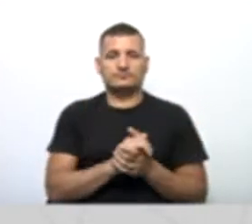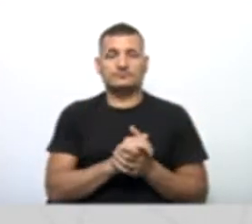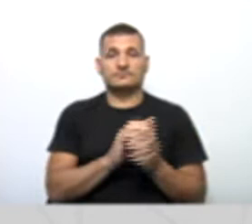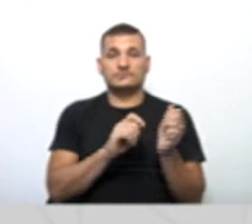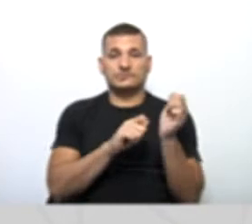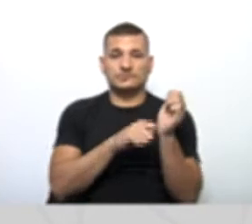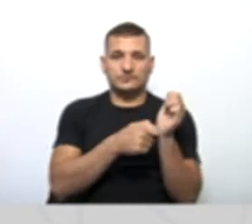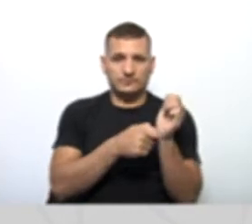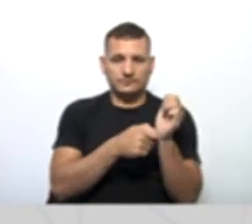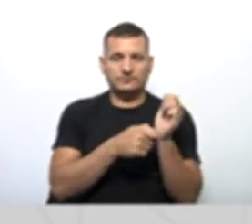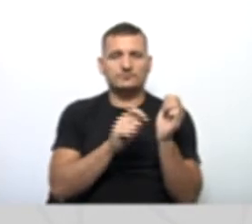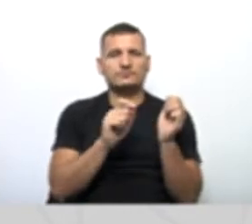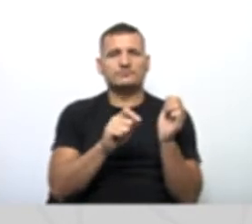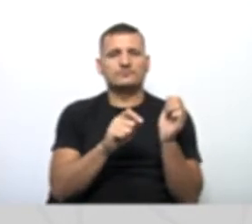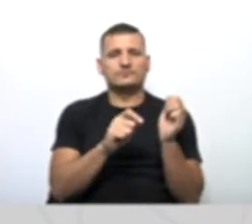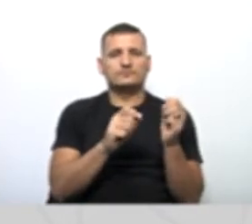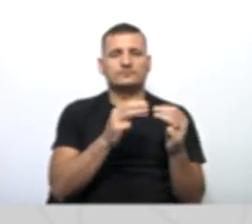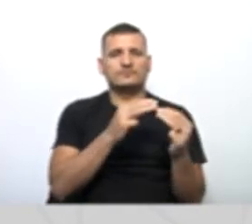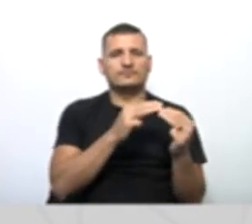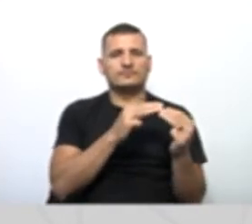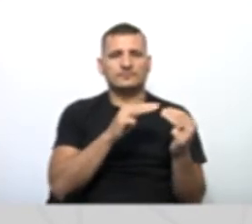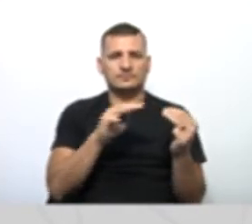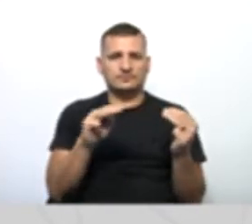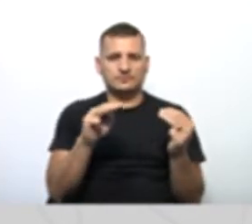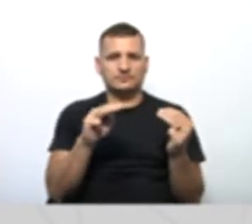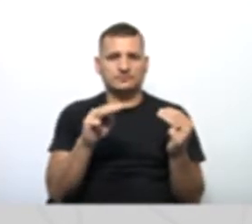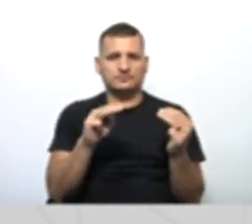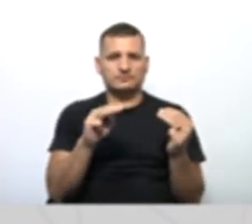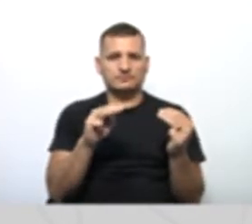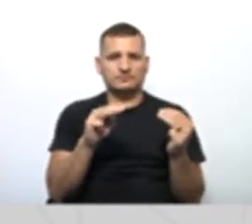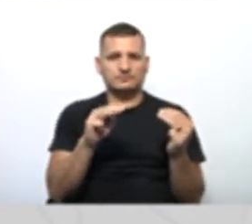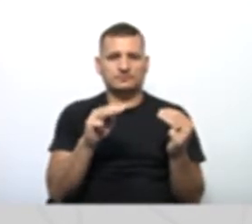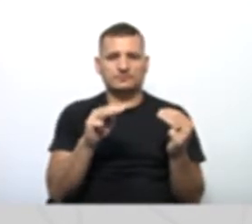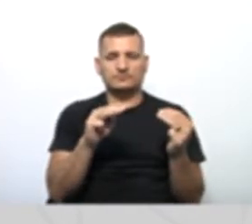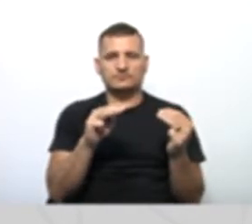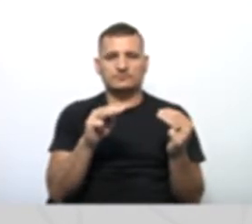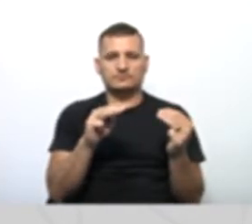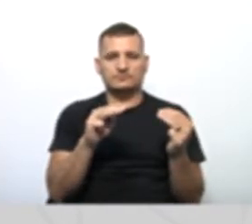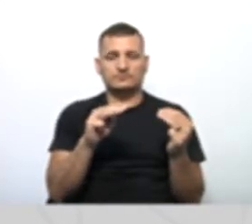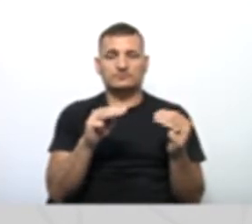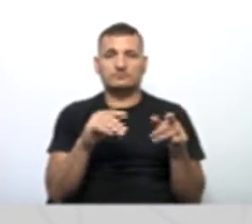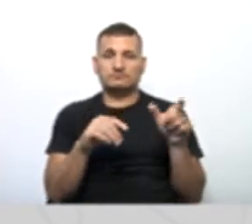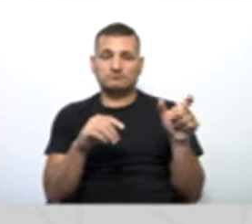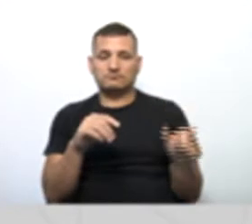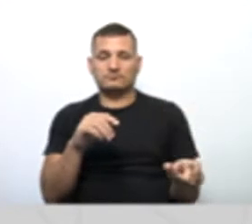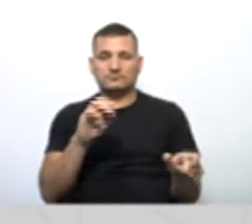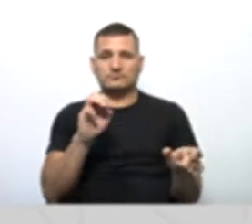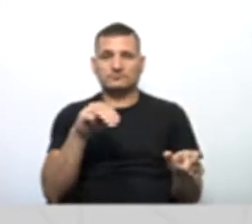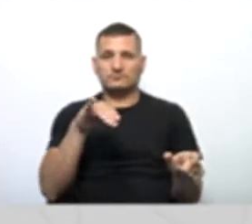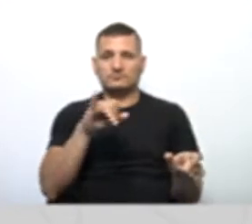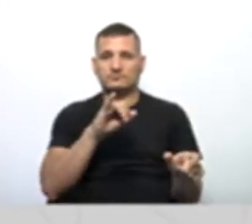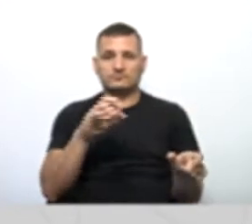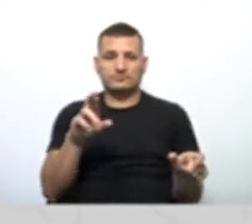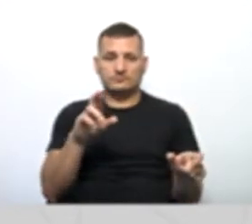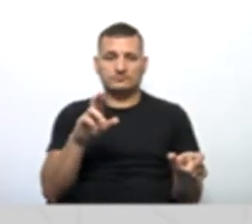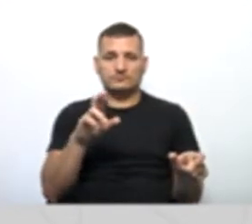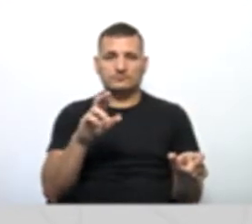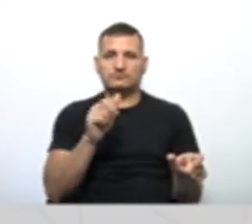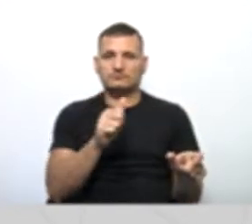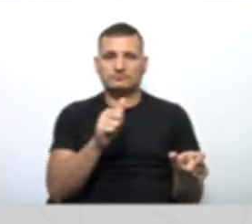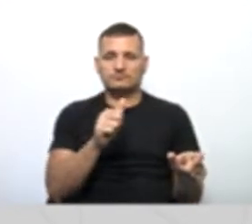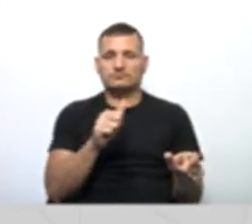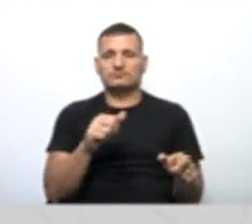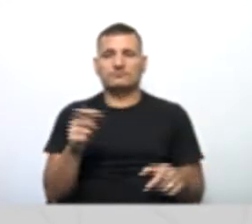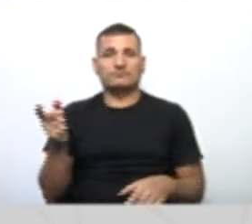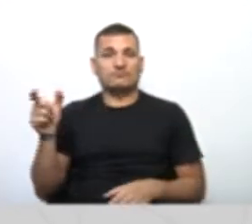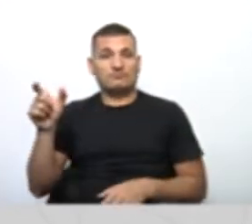então cifrar, entendam que essa chave está no emissor, e a chave privada, que é